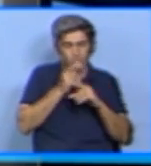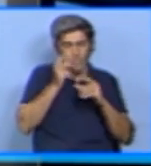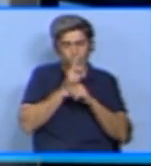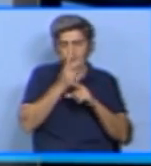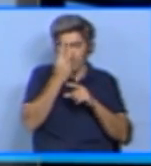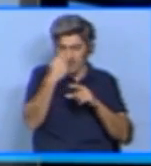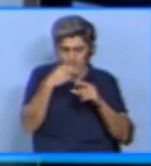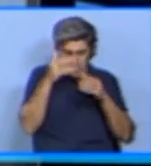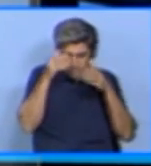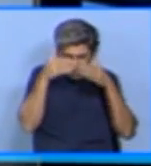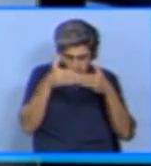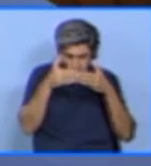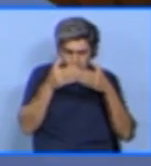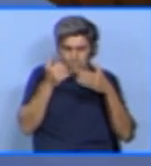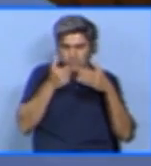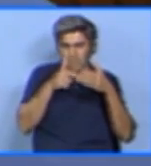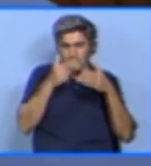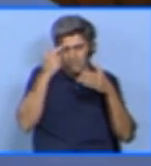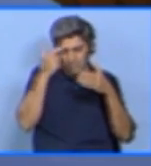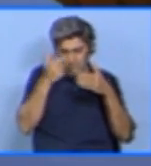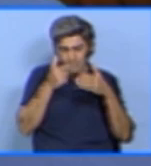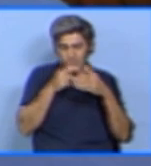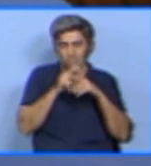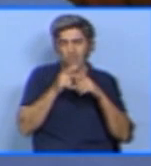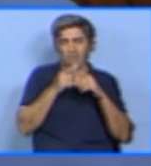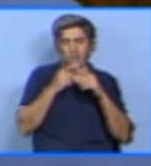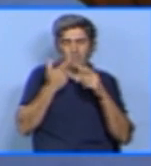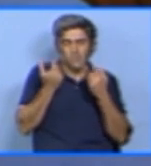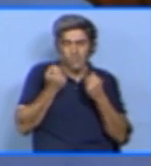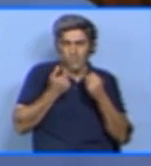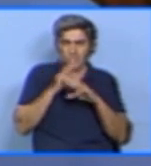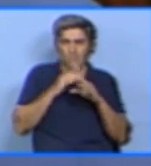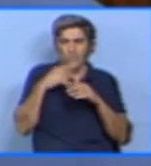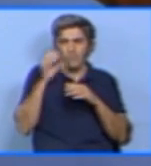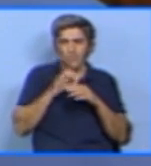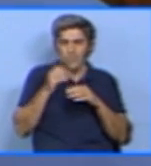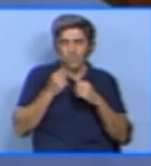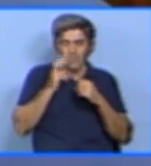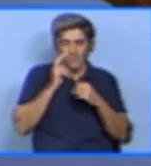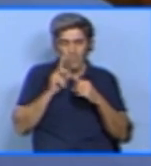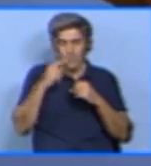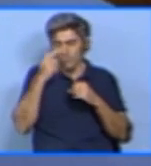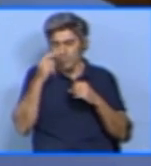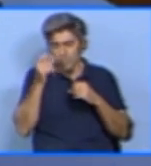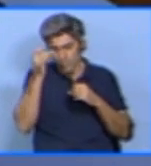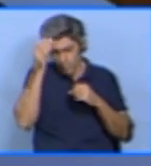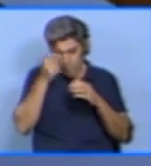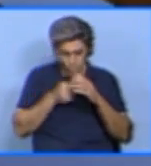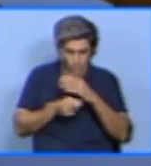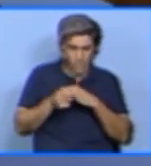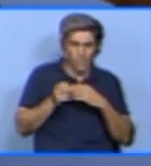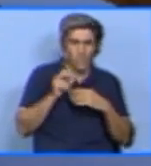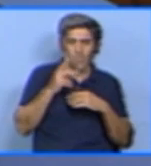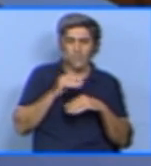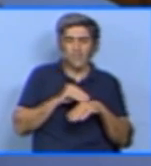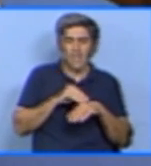Porque esse sim, está possesso, digamos assim, não é? Já não consegue ver como uma pessoa corrupta, já não consegue perceber que está